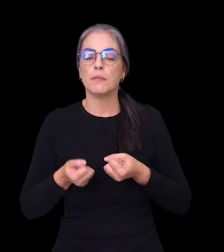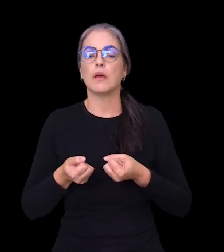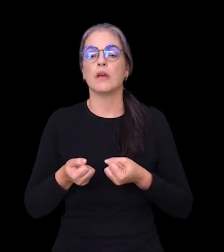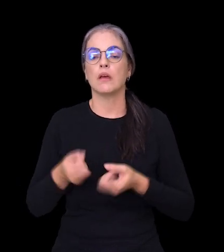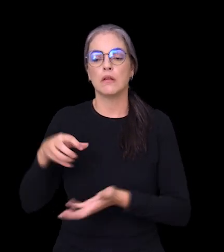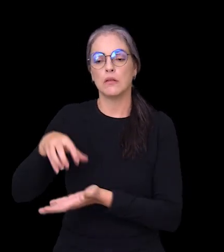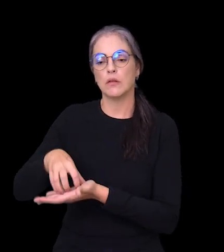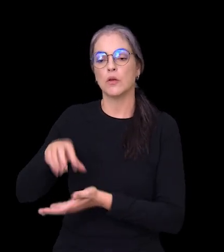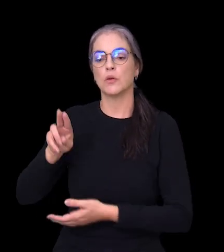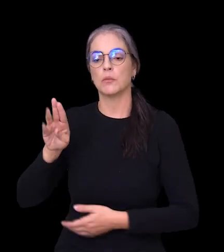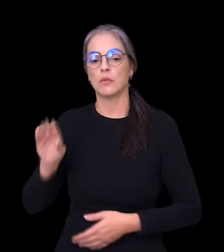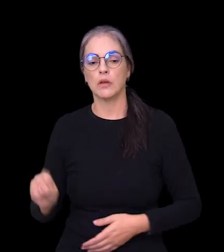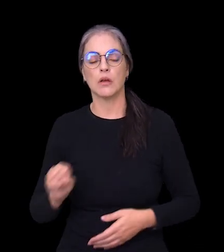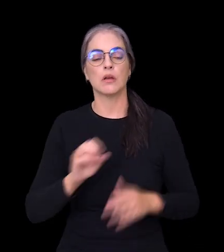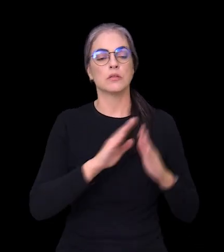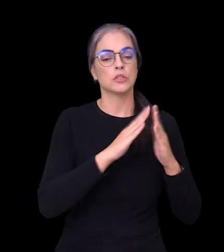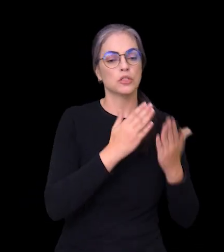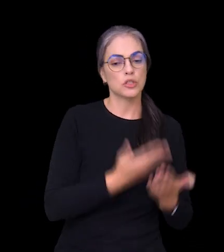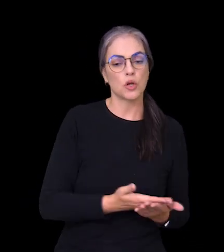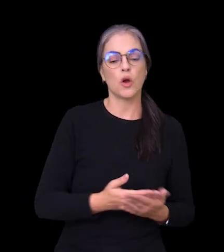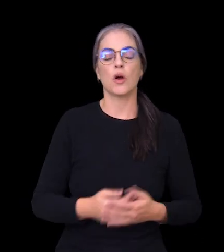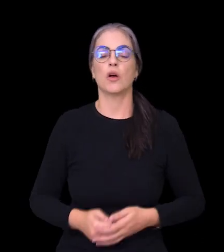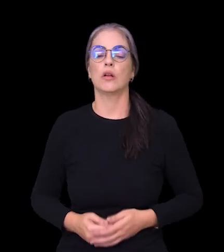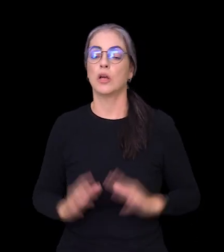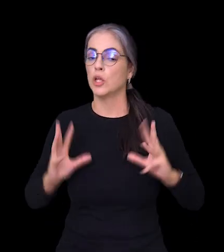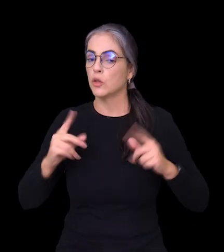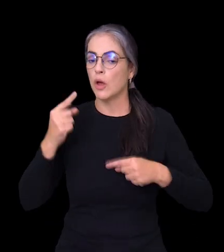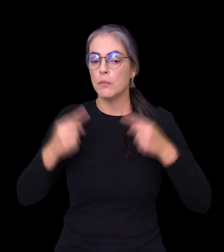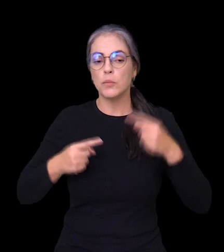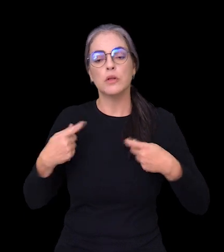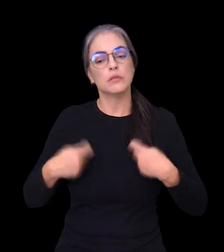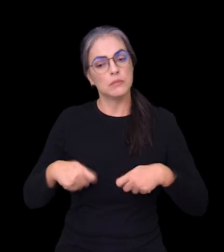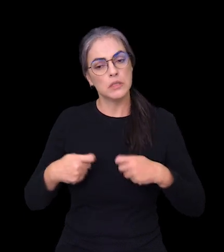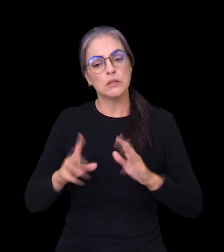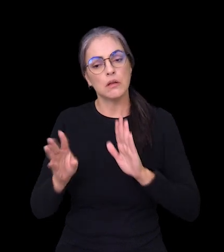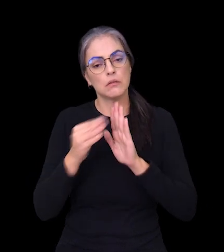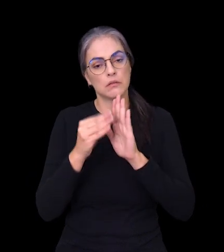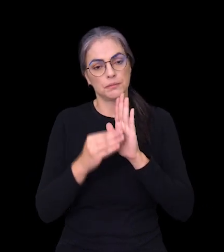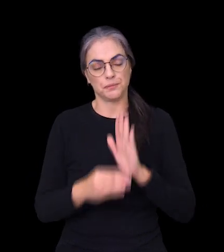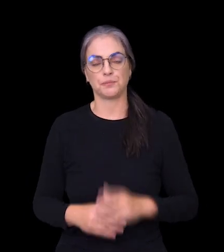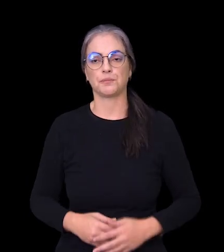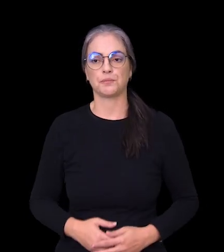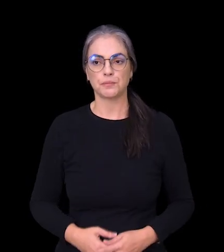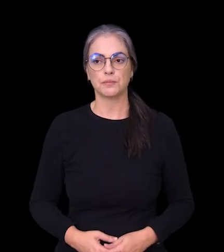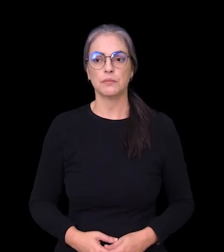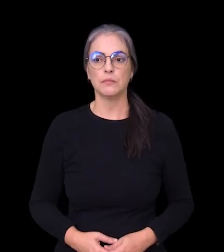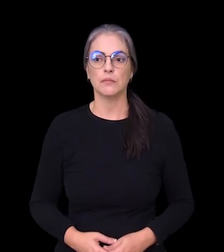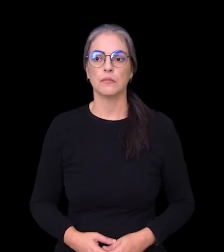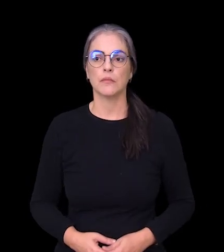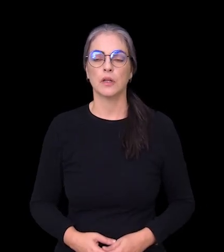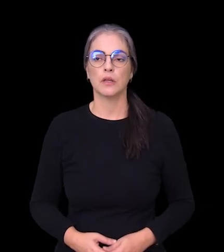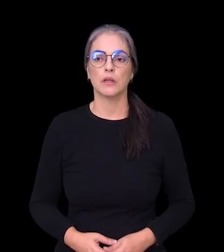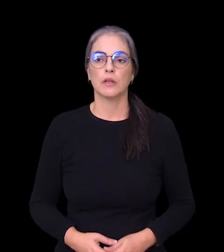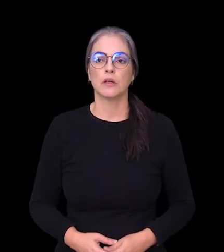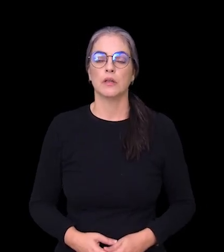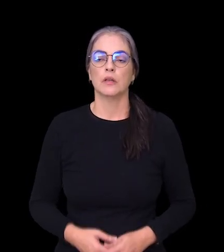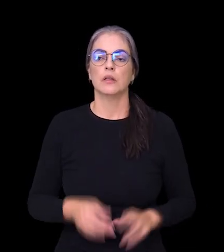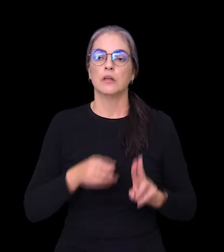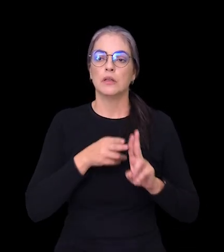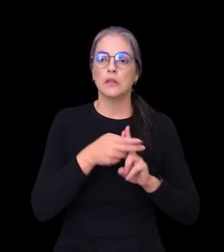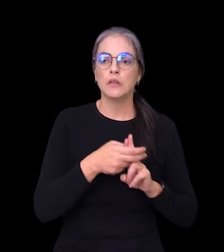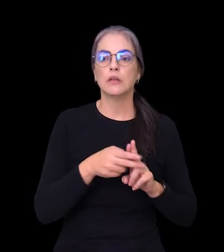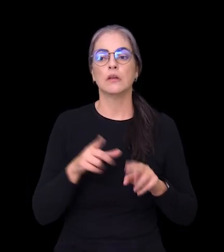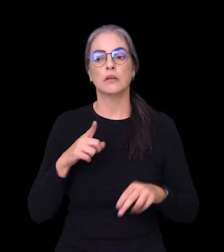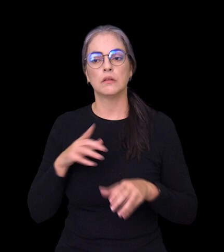das políticas. O Sistema Único de Saúde, dentro da Política Nacional de Atenção Básica, nas estratégias de saúde